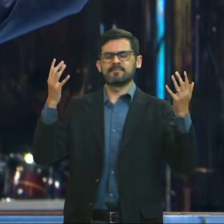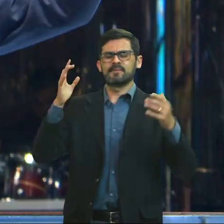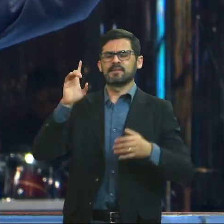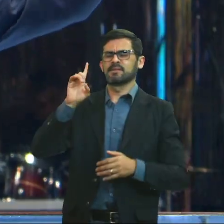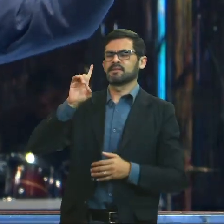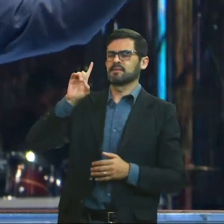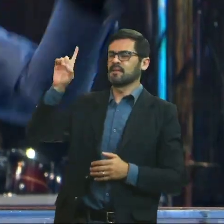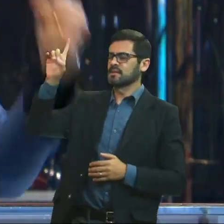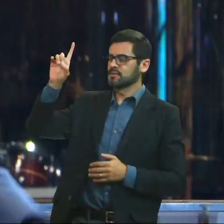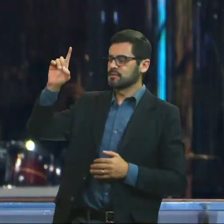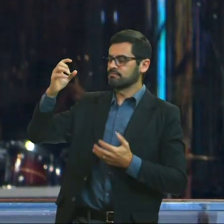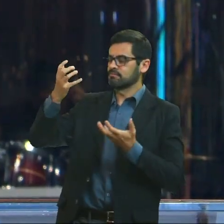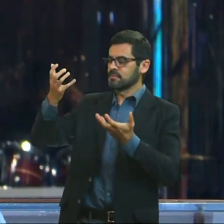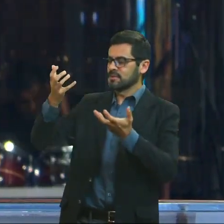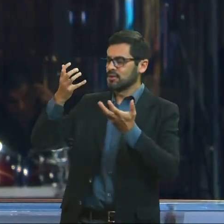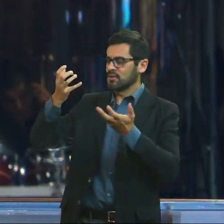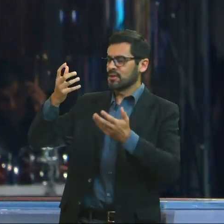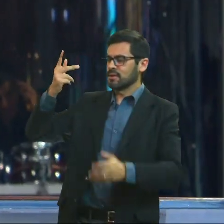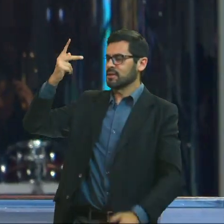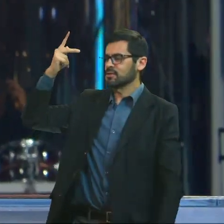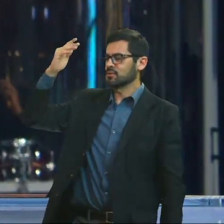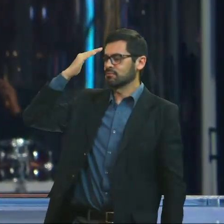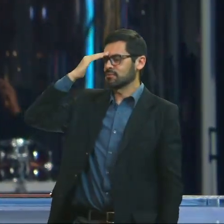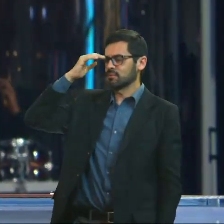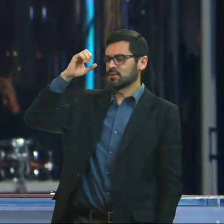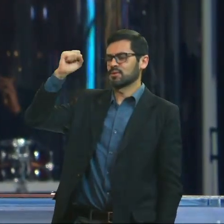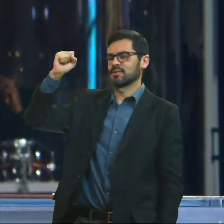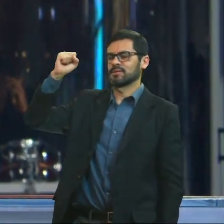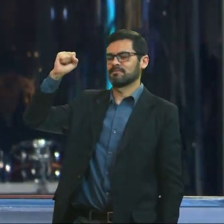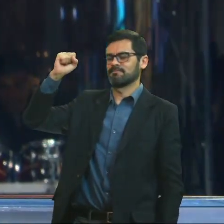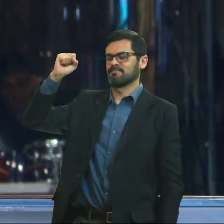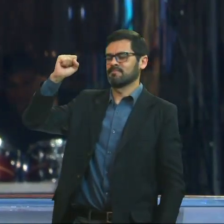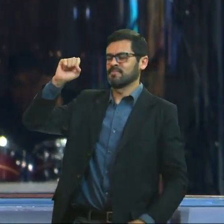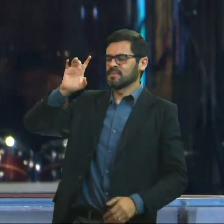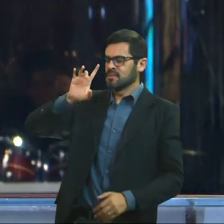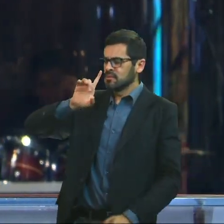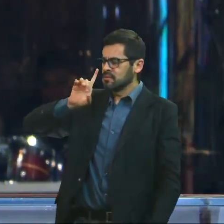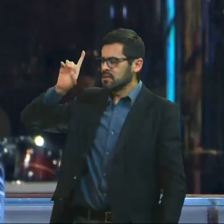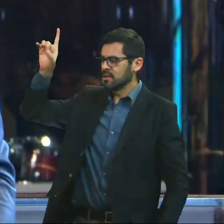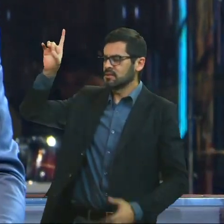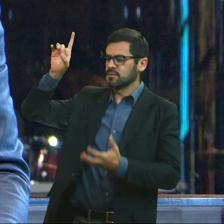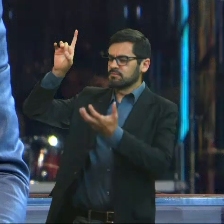Tua sabedoria. Peça a Ele. Deus, eu quero